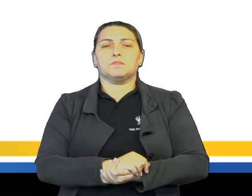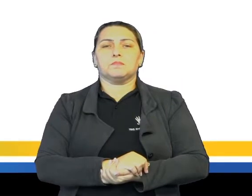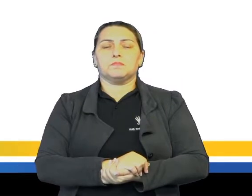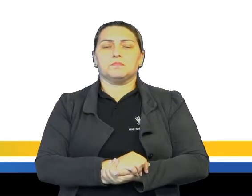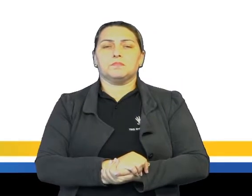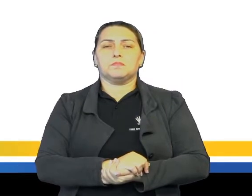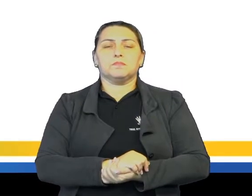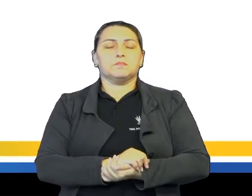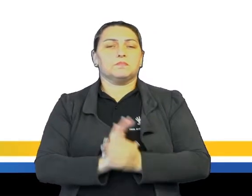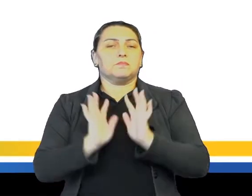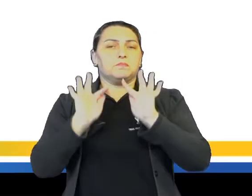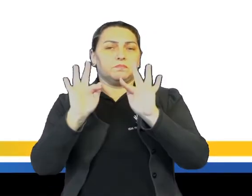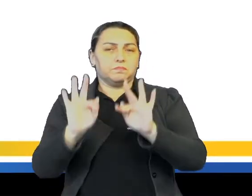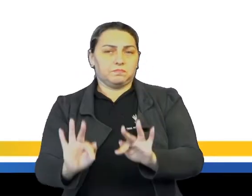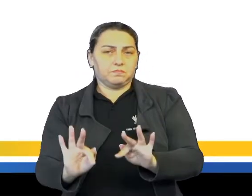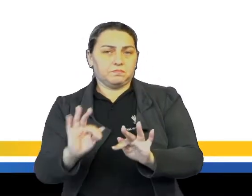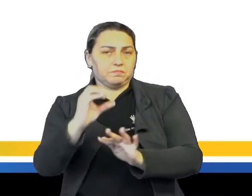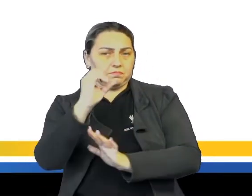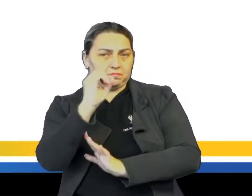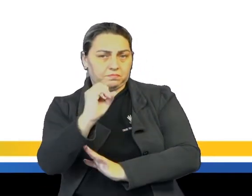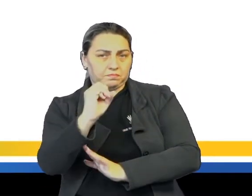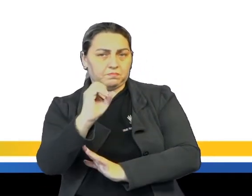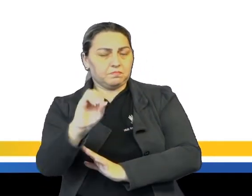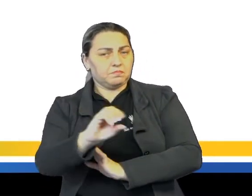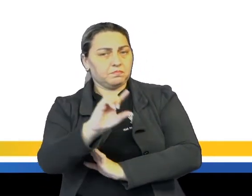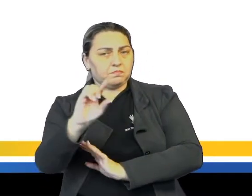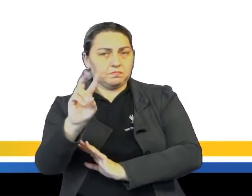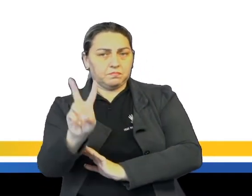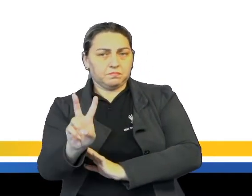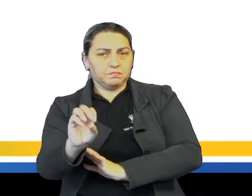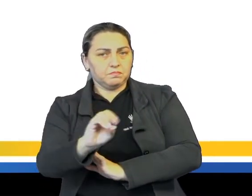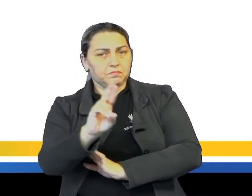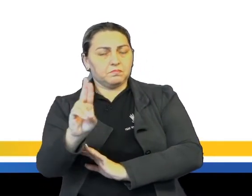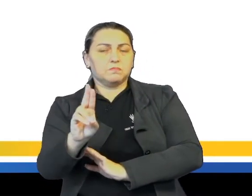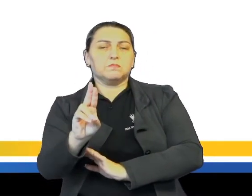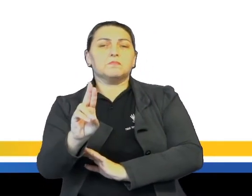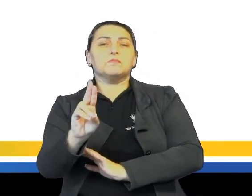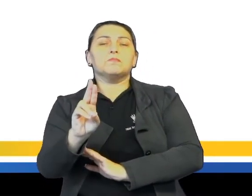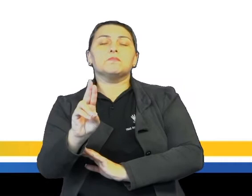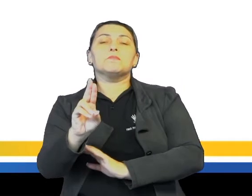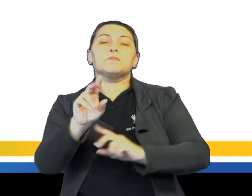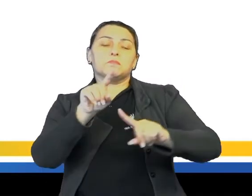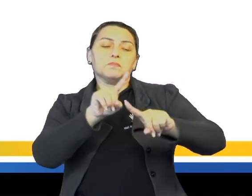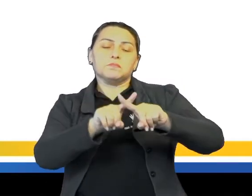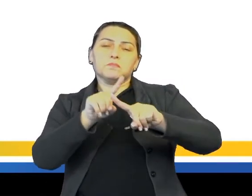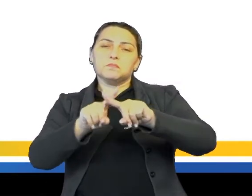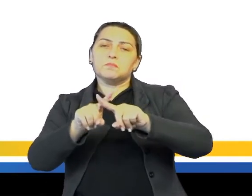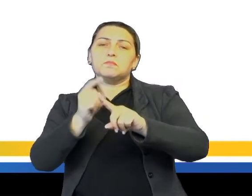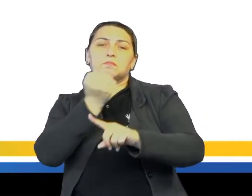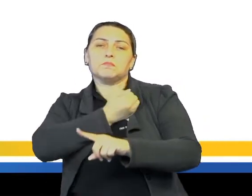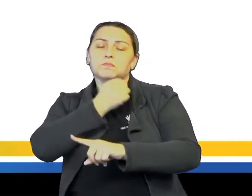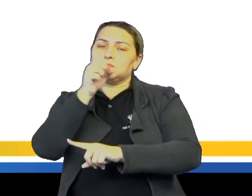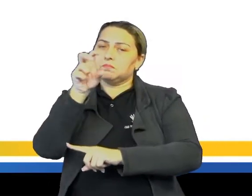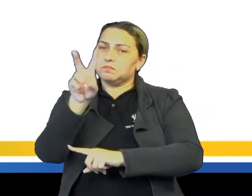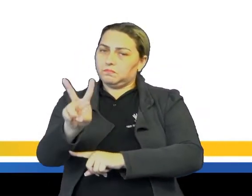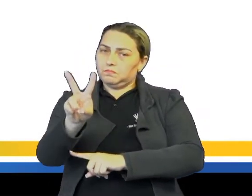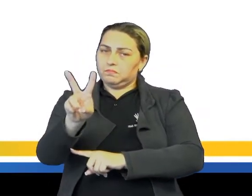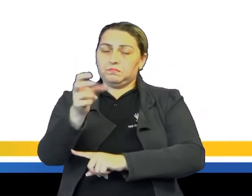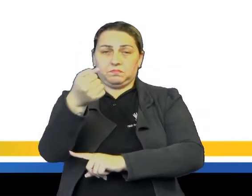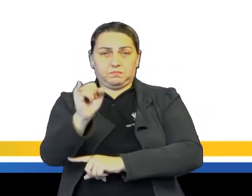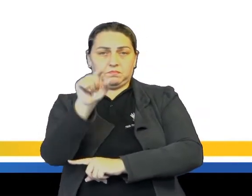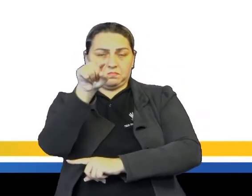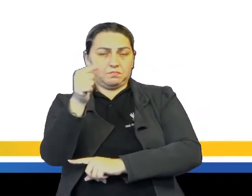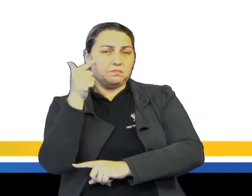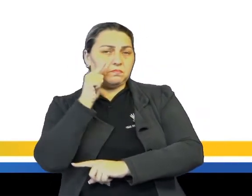ele termina em 0 ou em 2 ou então em um múltiplo de 2. Em outras palavras, se